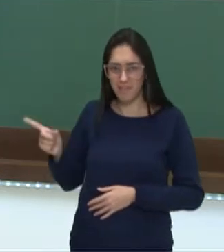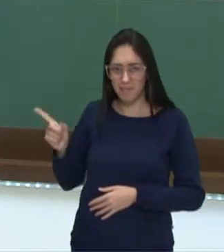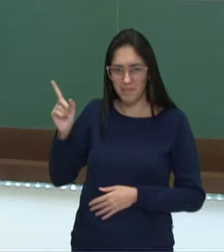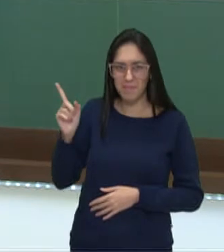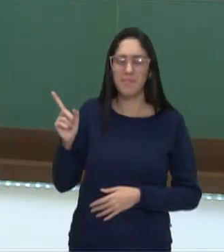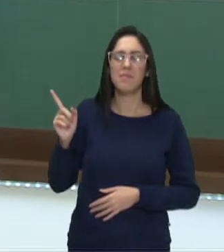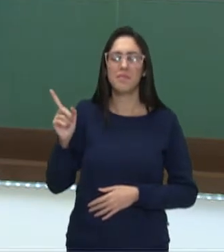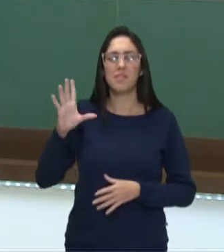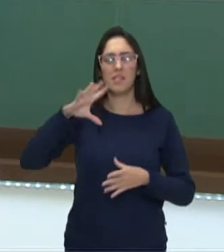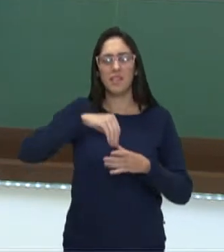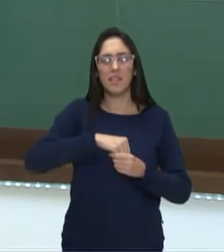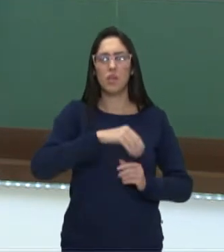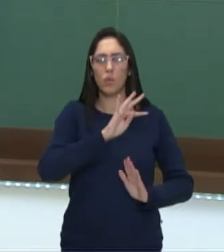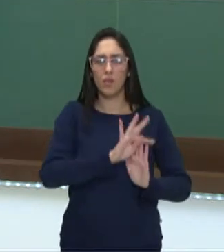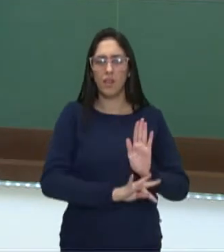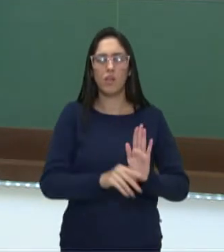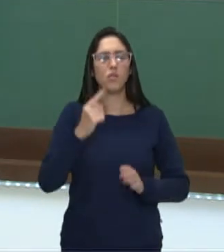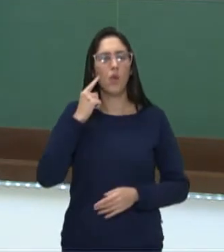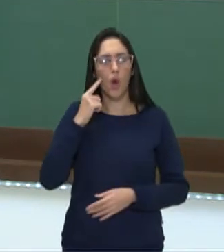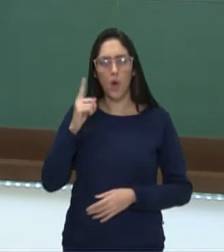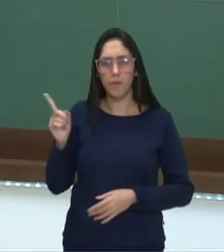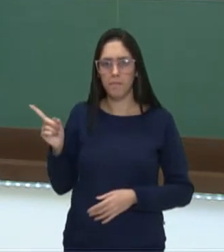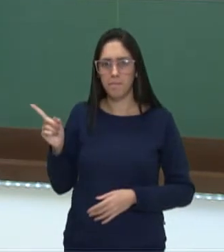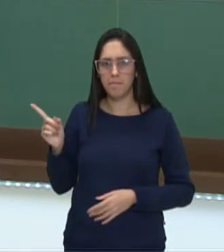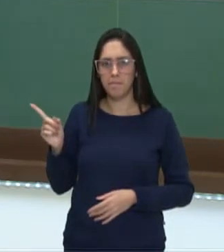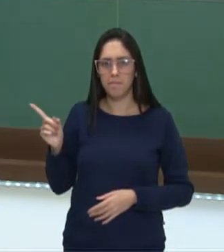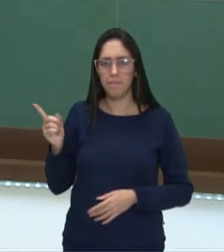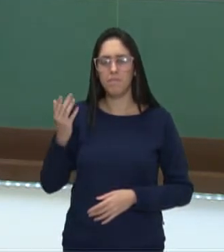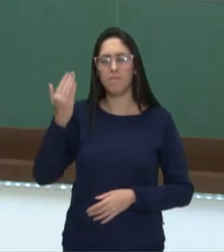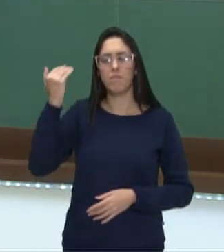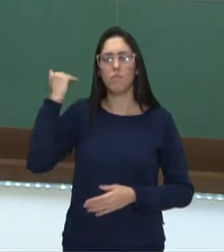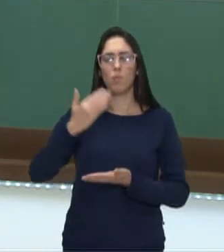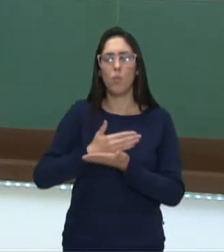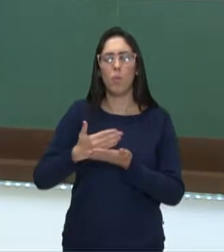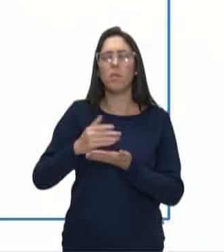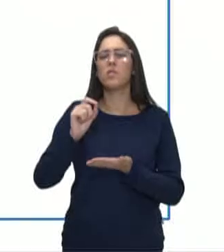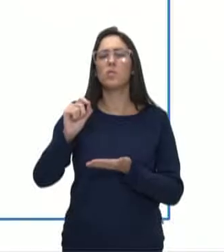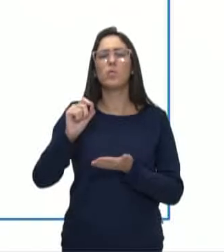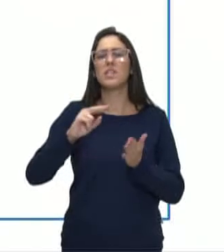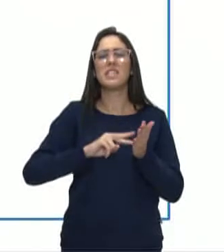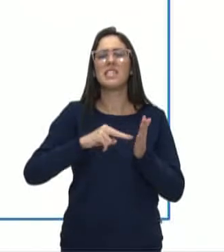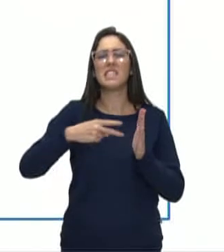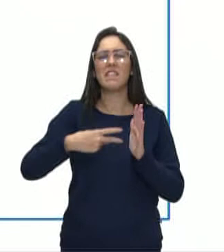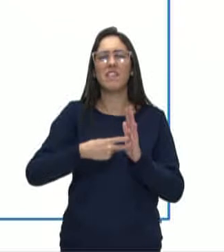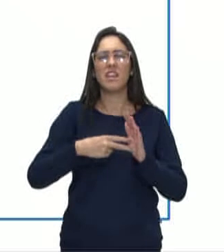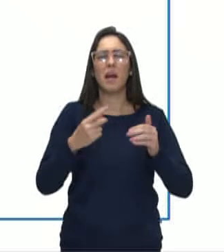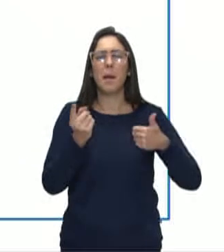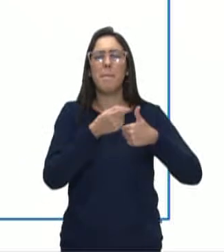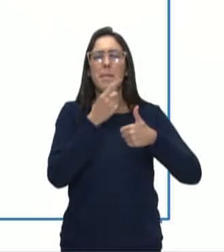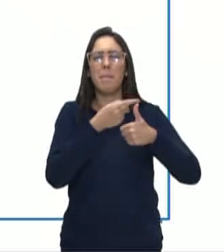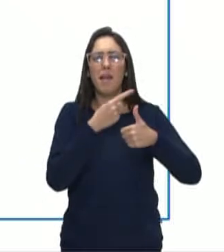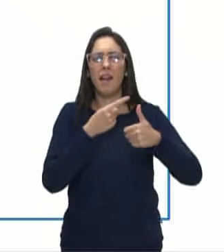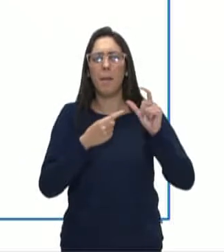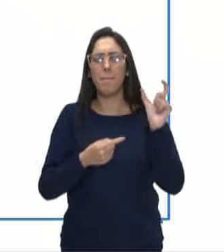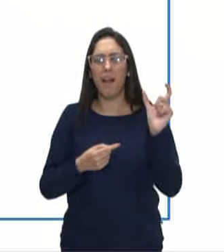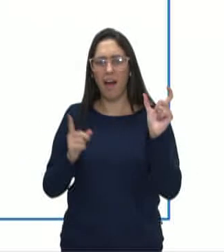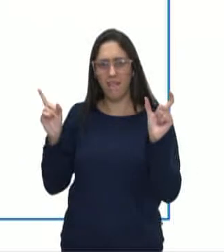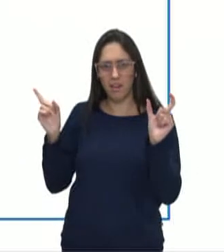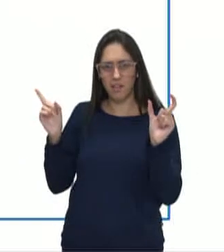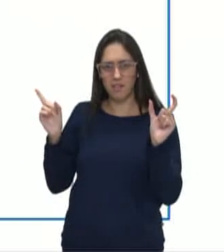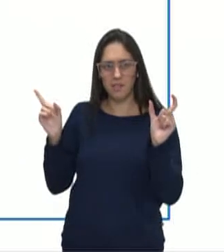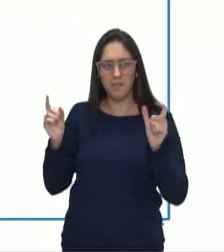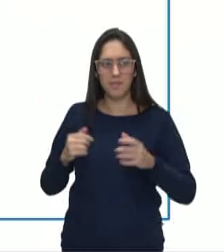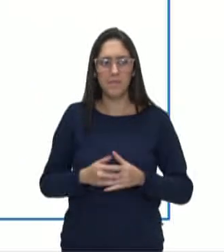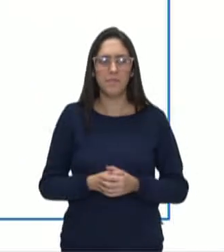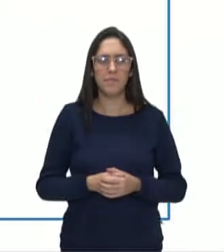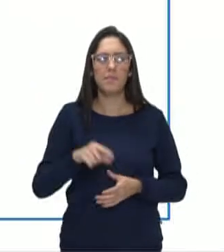texto, Olha lá o que vocês queriam saber lá no começo, que significa ciberadicción, Uso